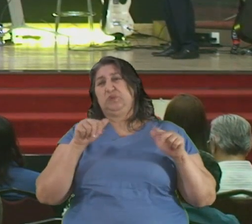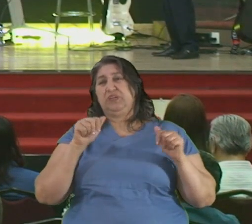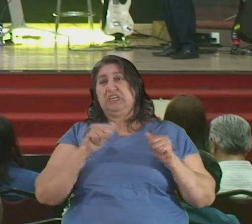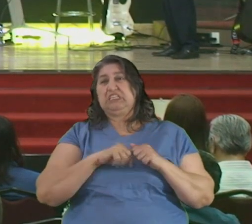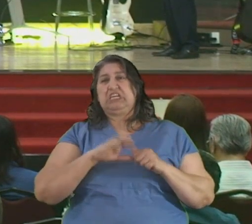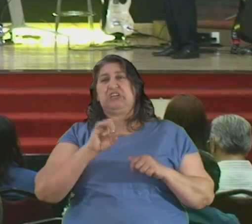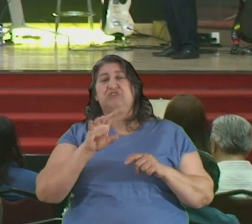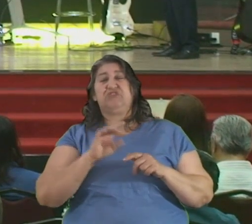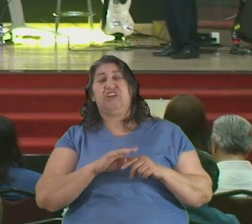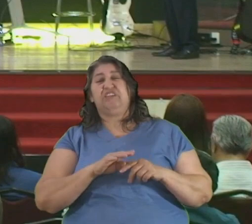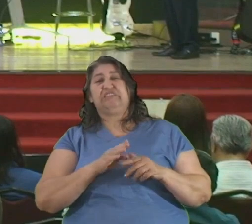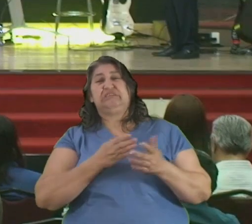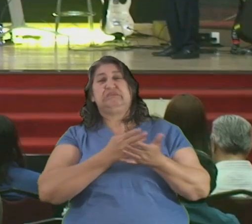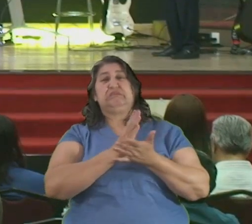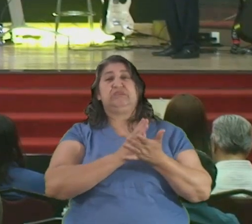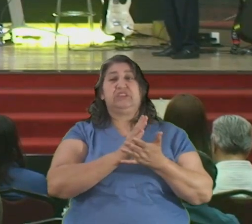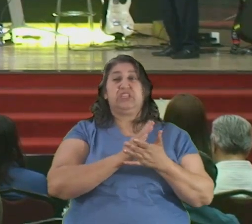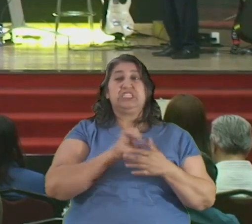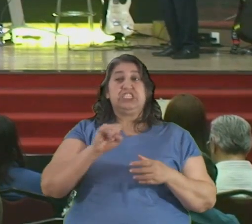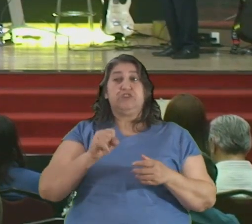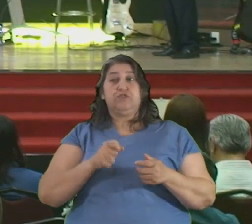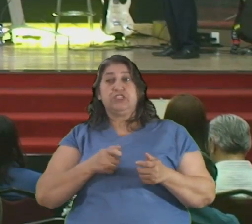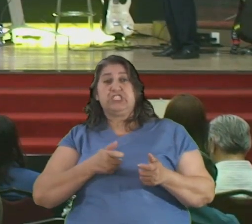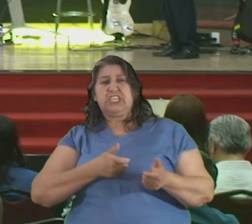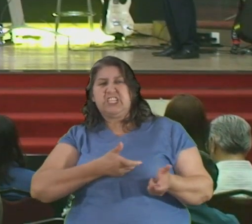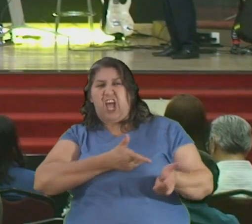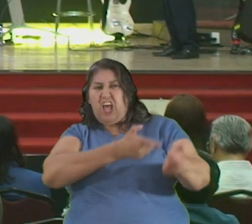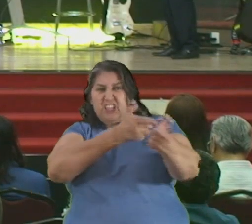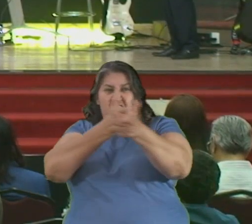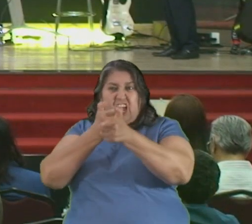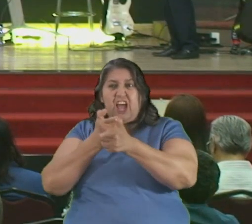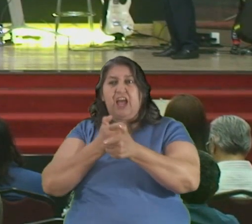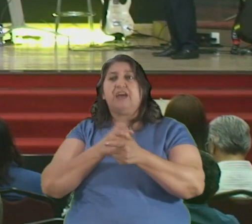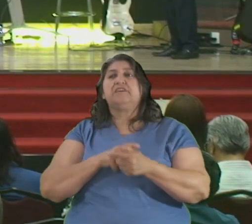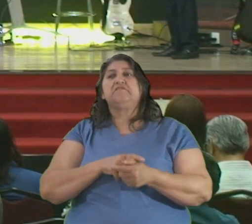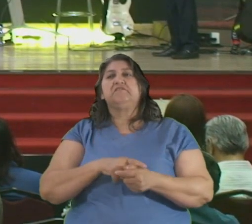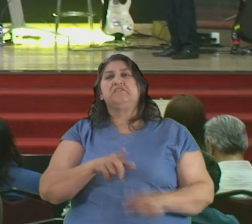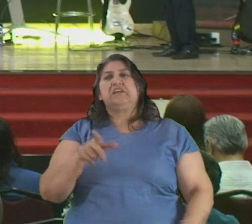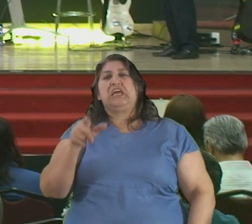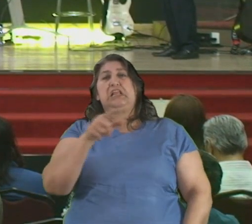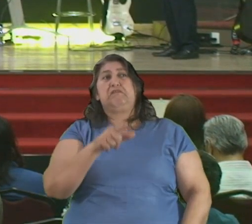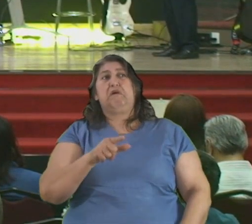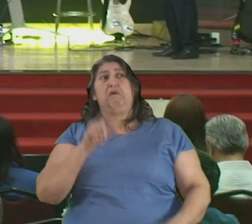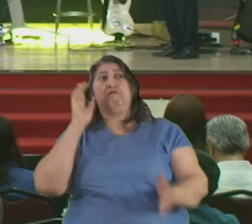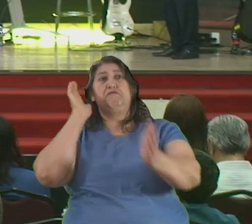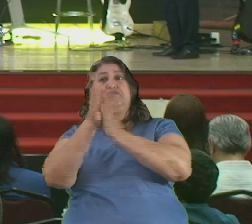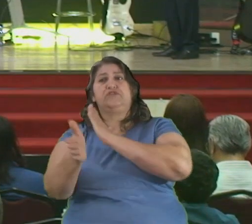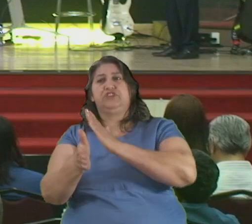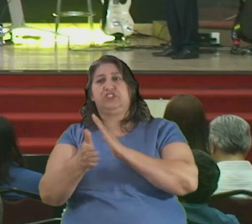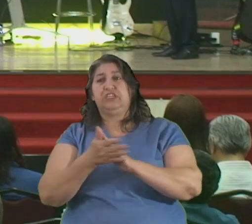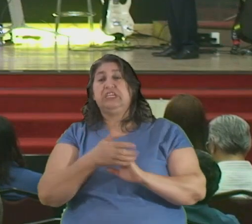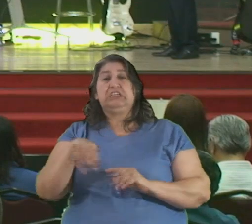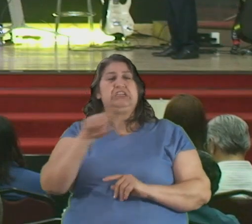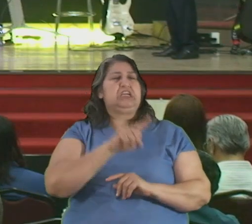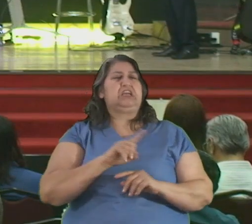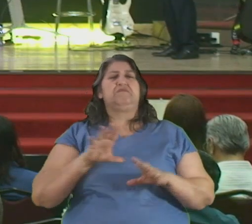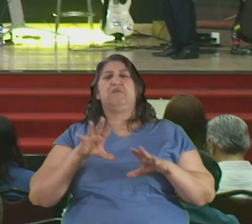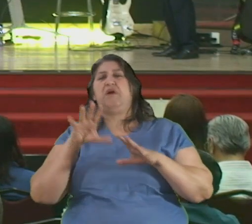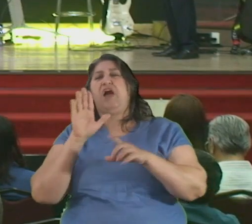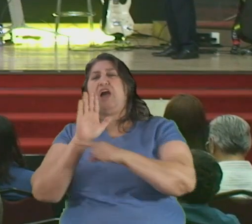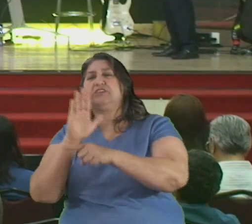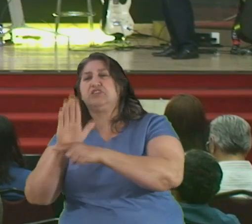incômodos. Se vocês atacarem, acabarão virando as costas e fugirão, e não serão